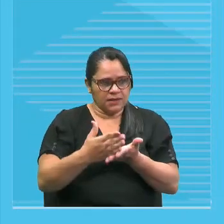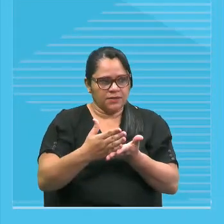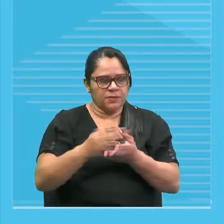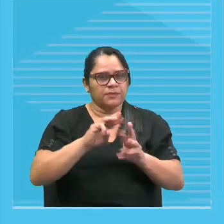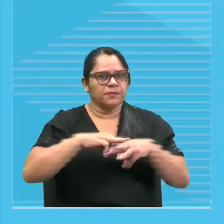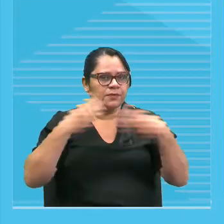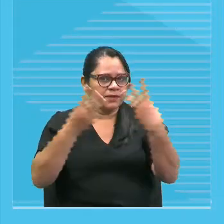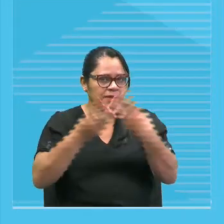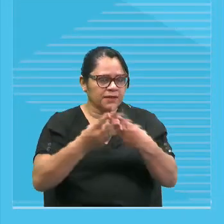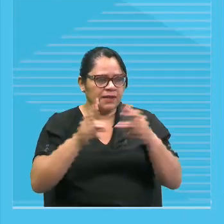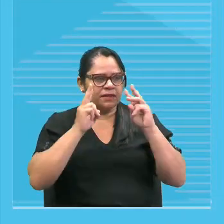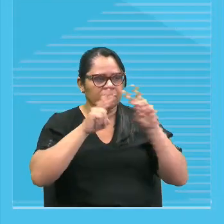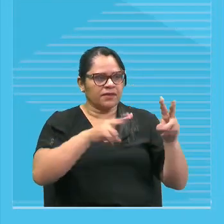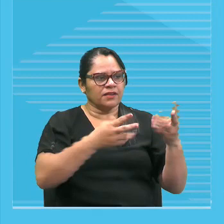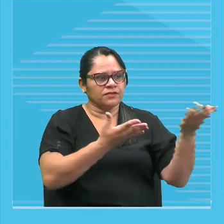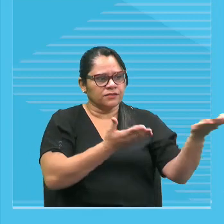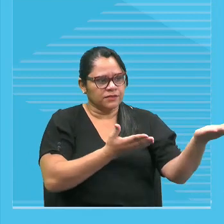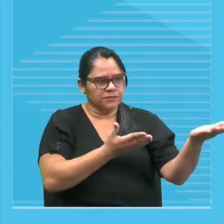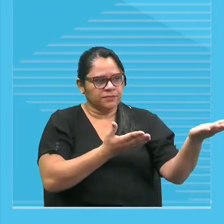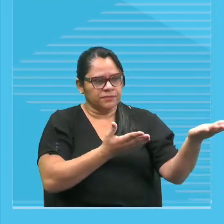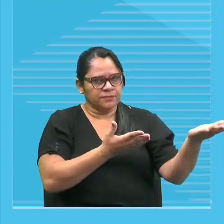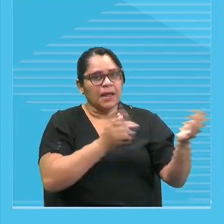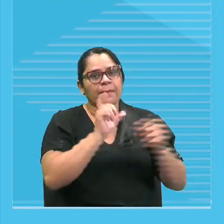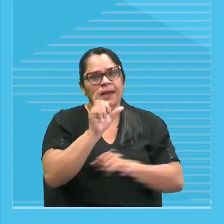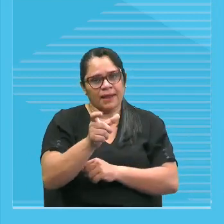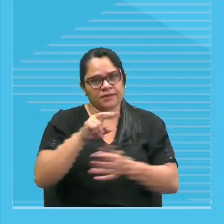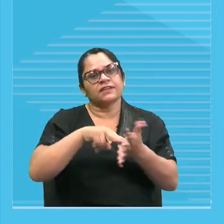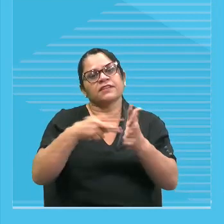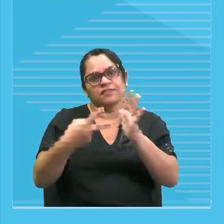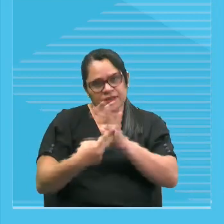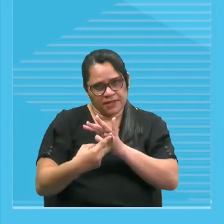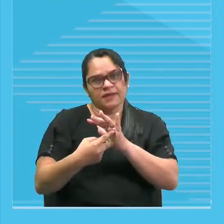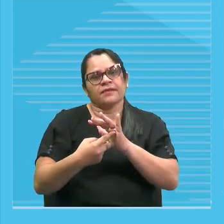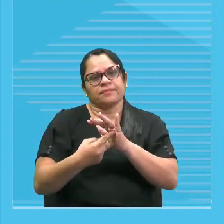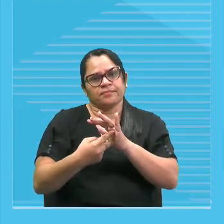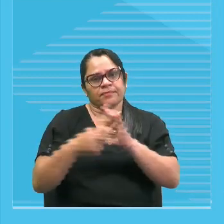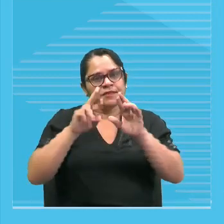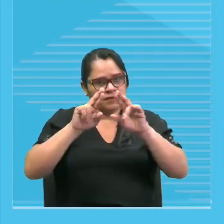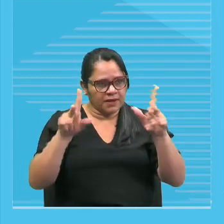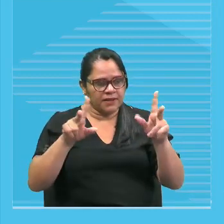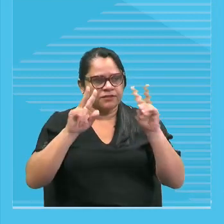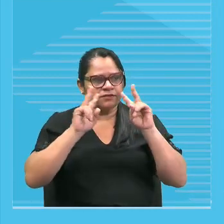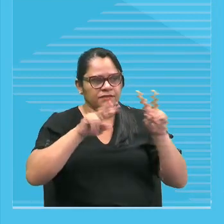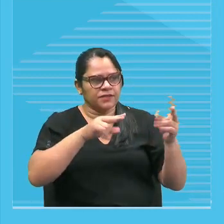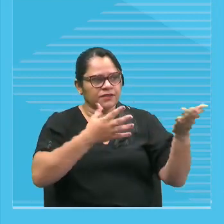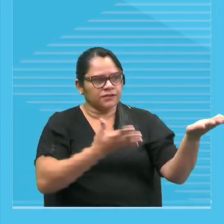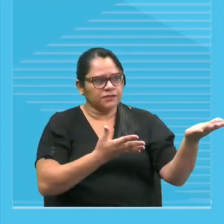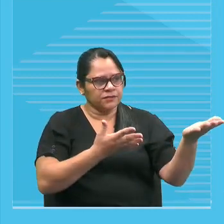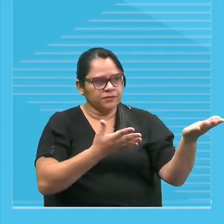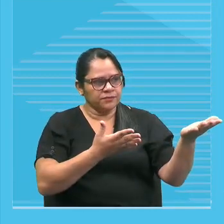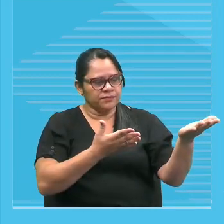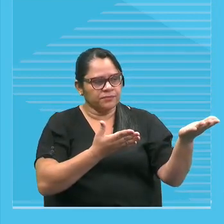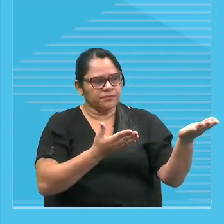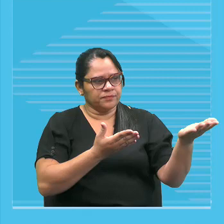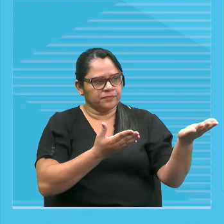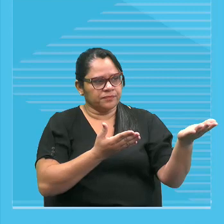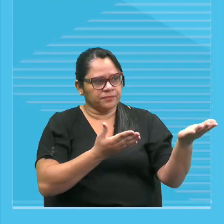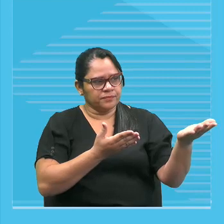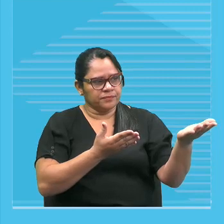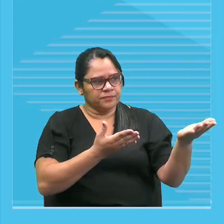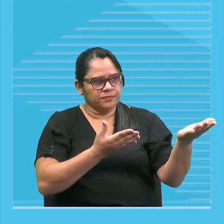significa falsa cognata tá heterosemânticas E aí nós tínhamos saído